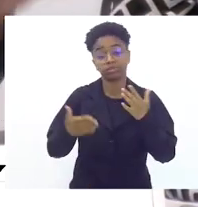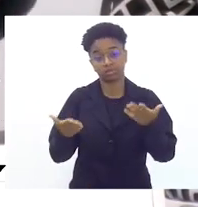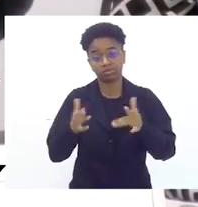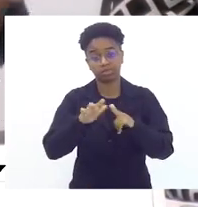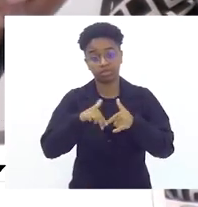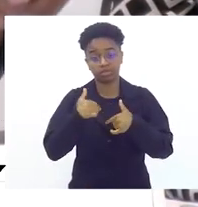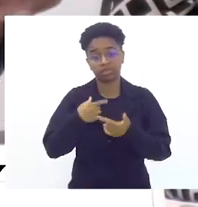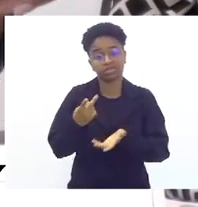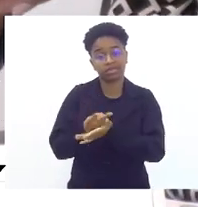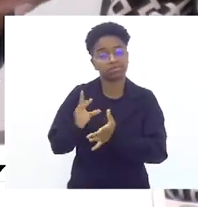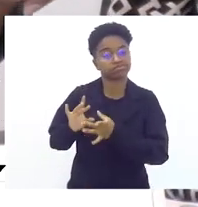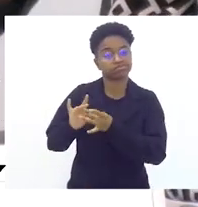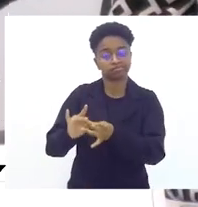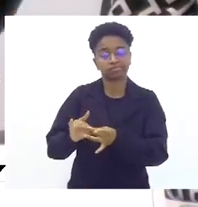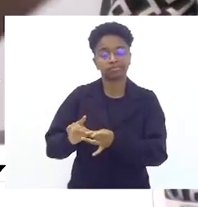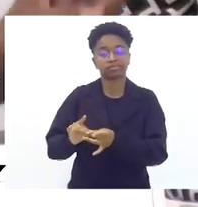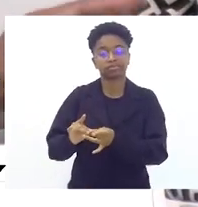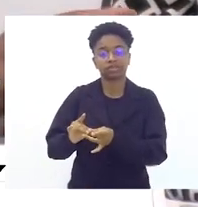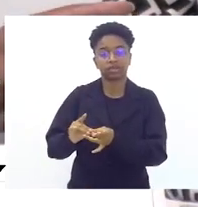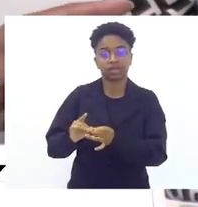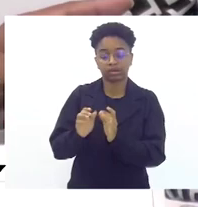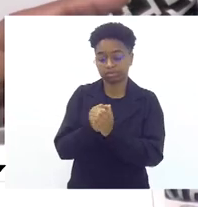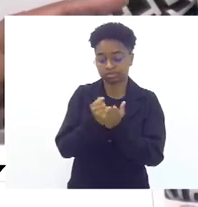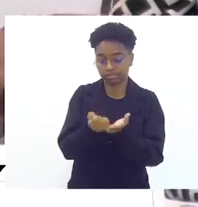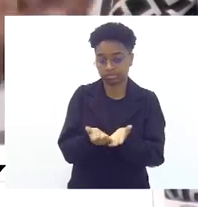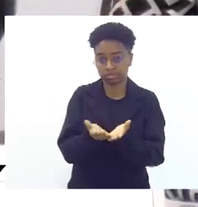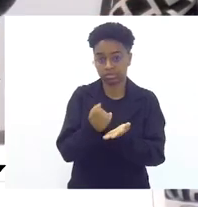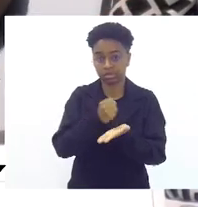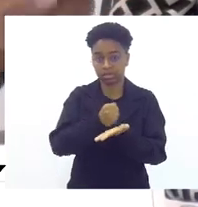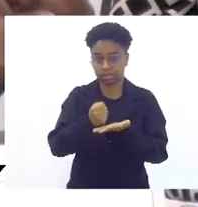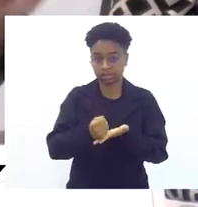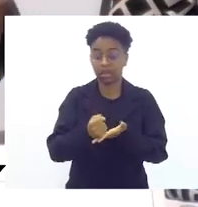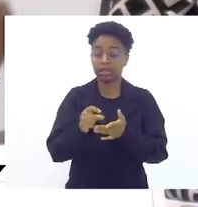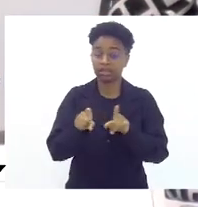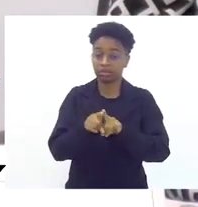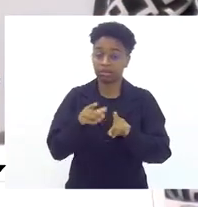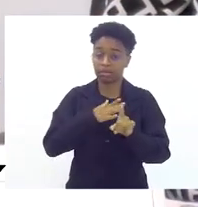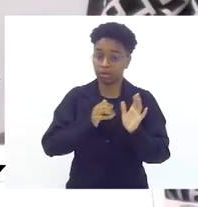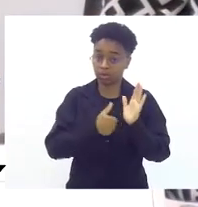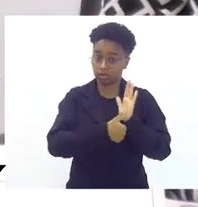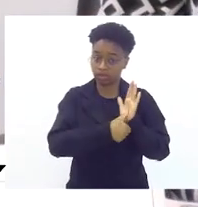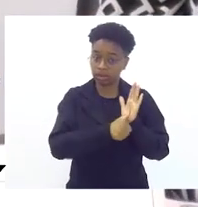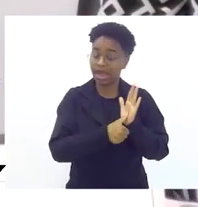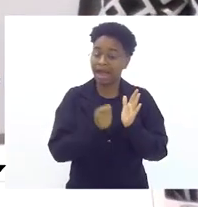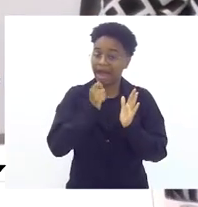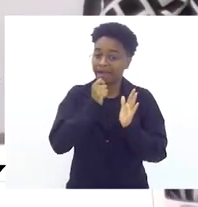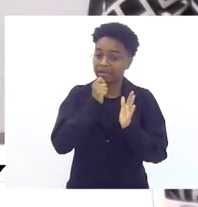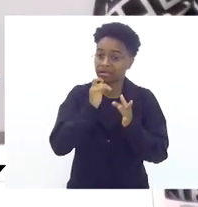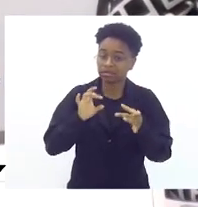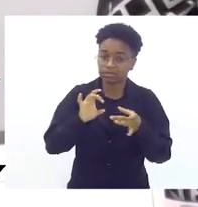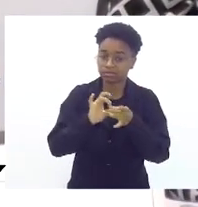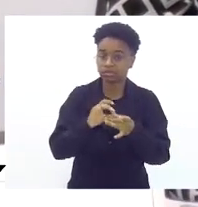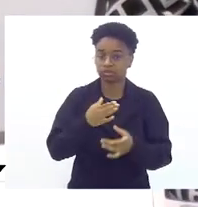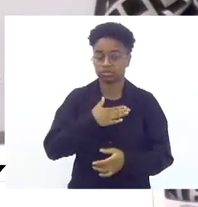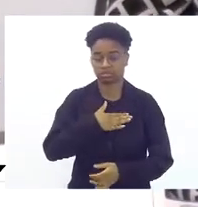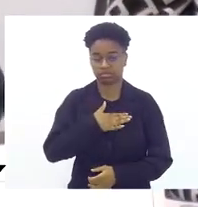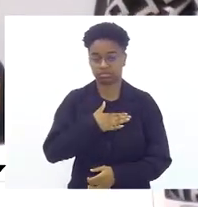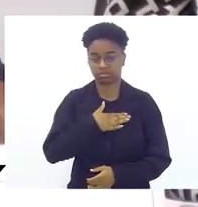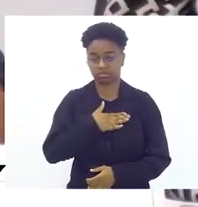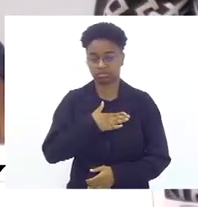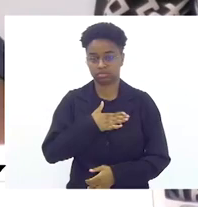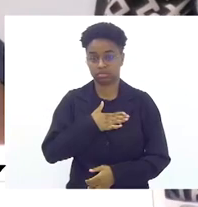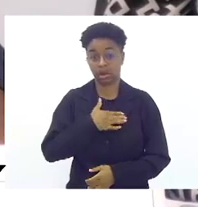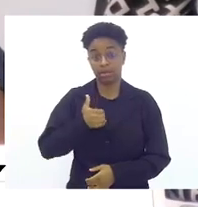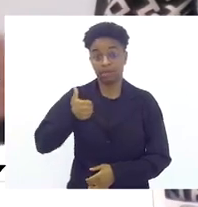meu RG pelo Instituto Félix Pacheco ainda anda comigo a primeira